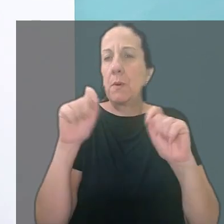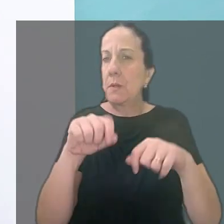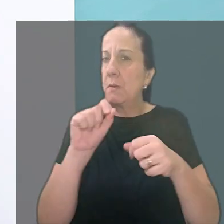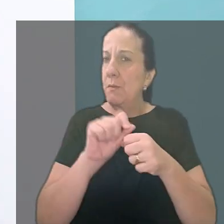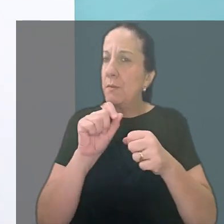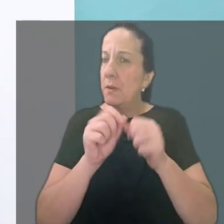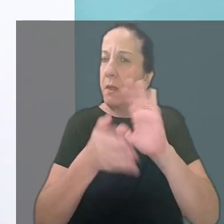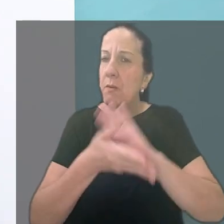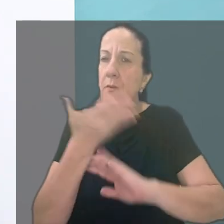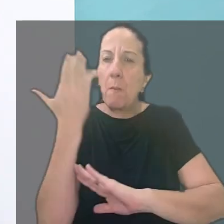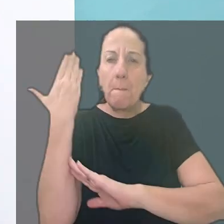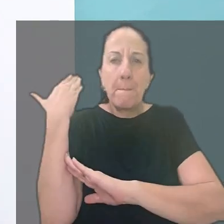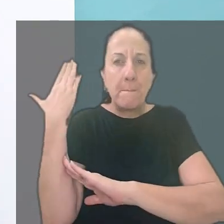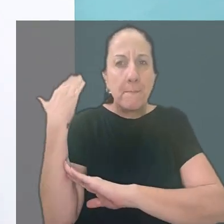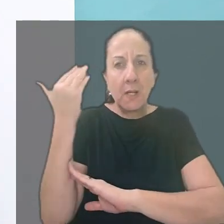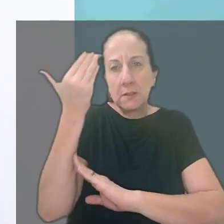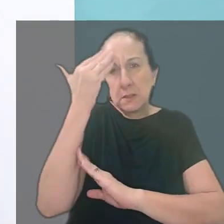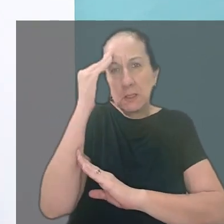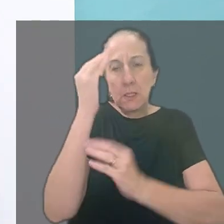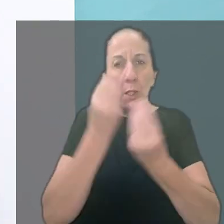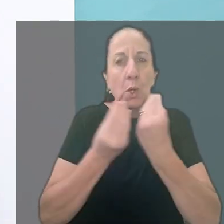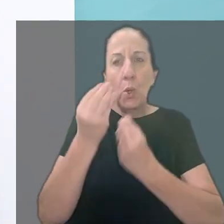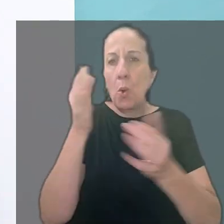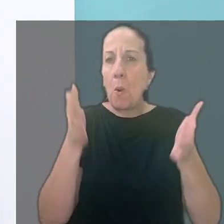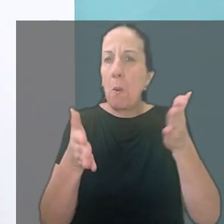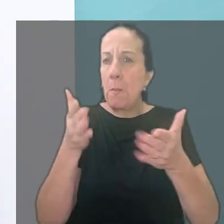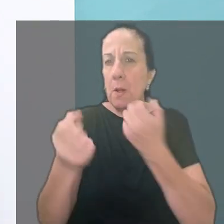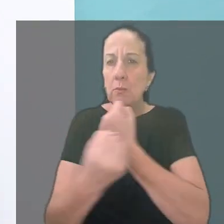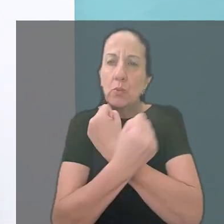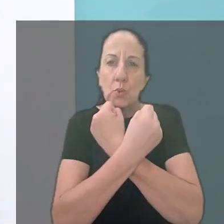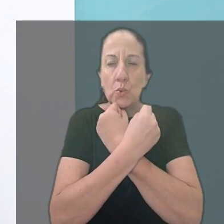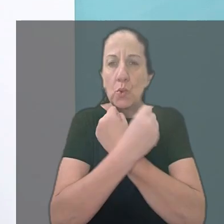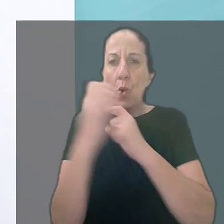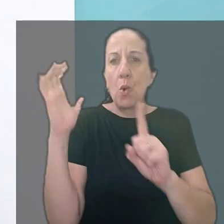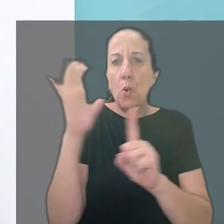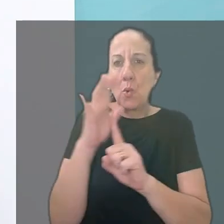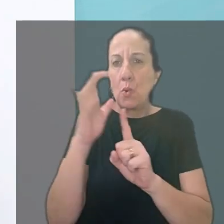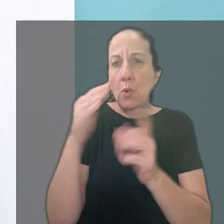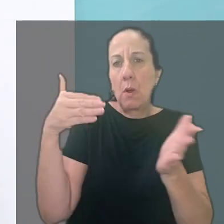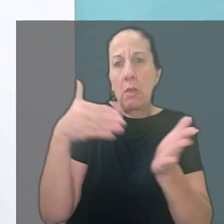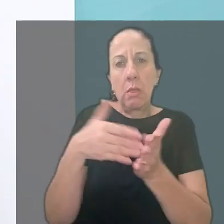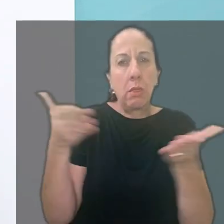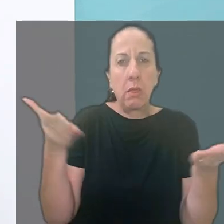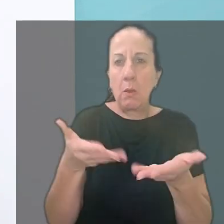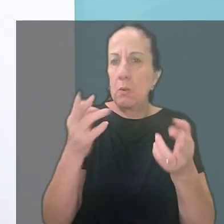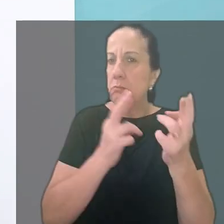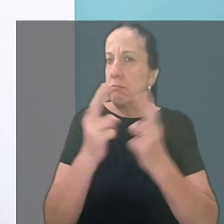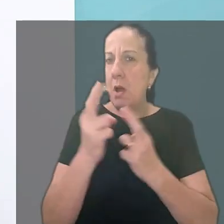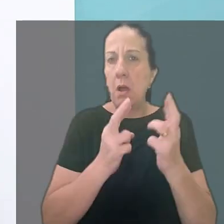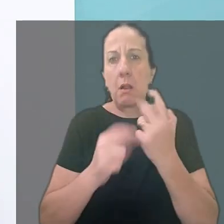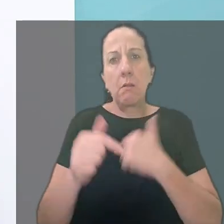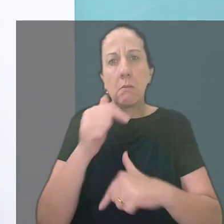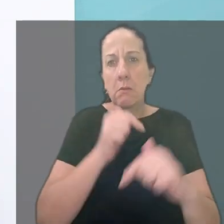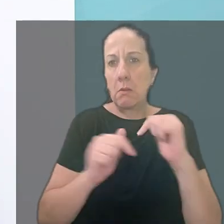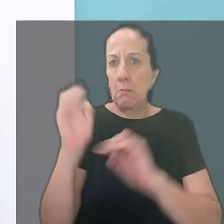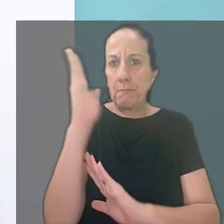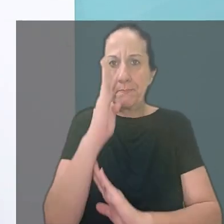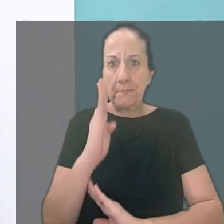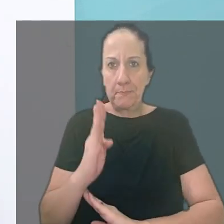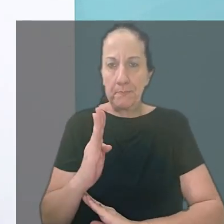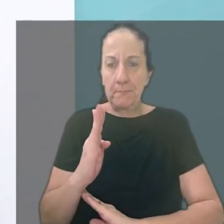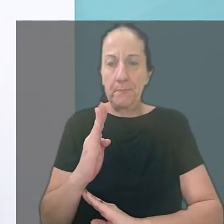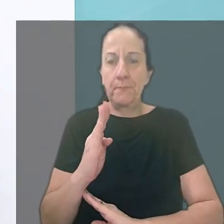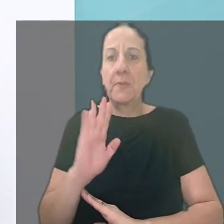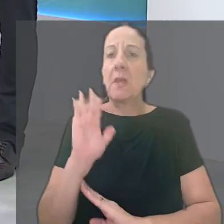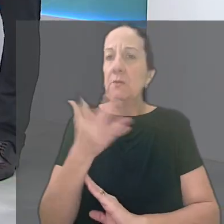Foi possível fazer uma viagem ao passado para entender como o período escravocrata influencia até hoje as relações de